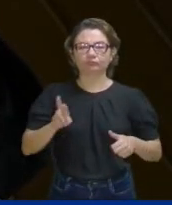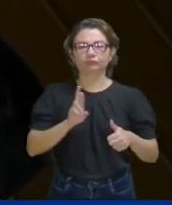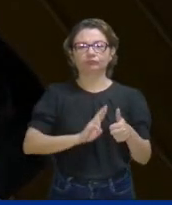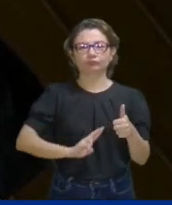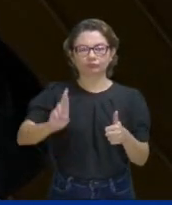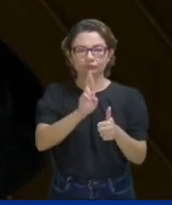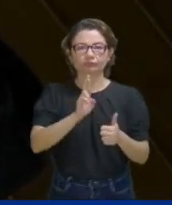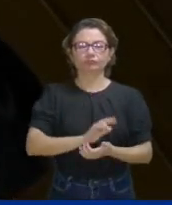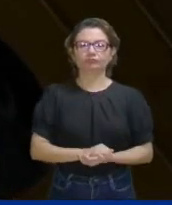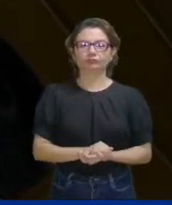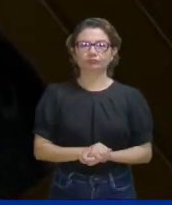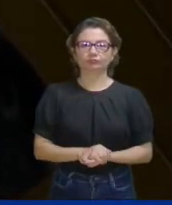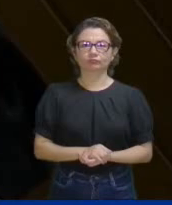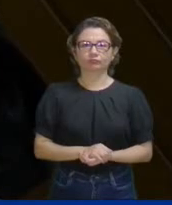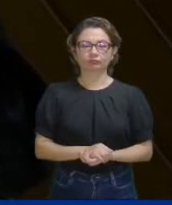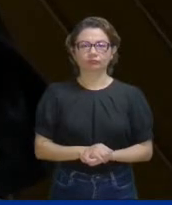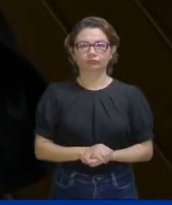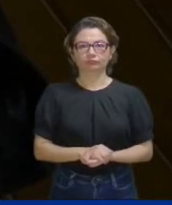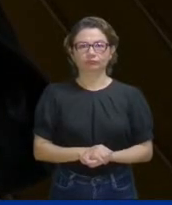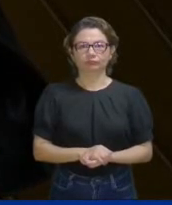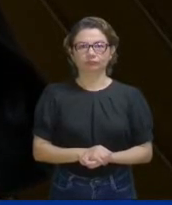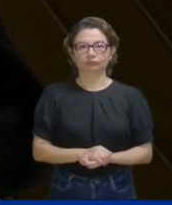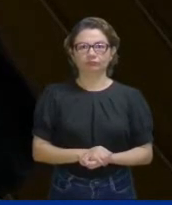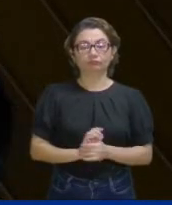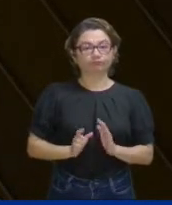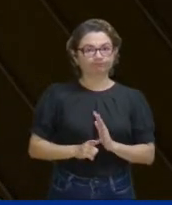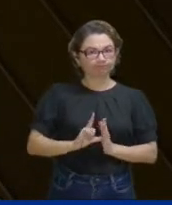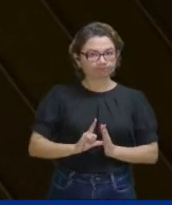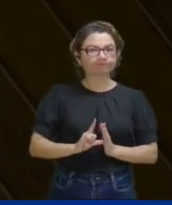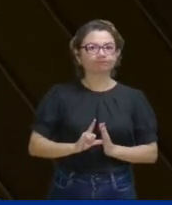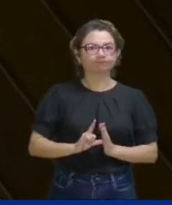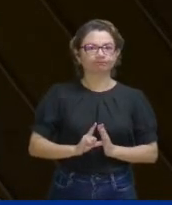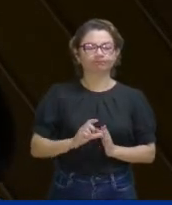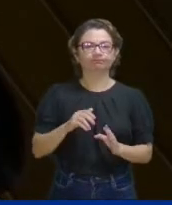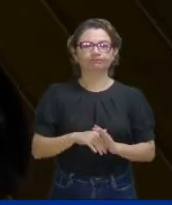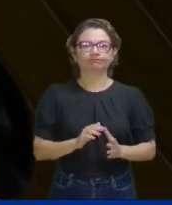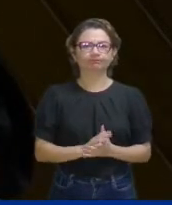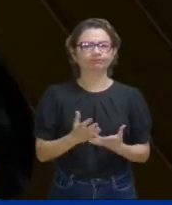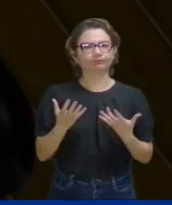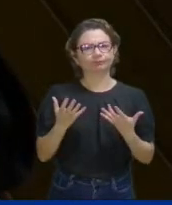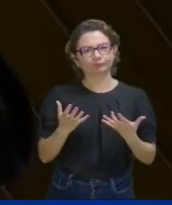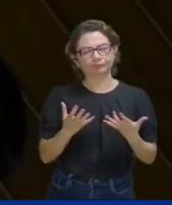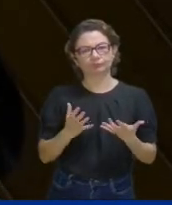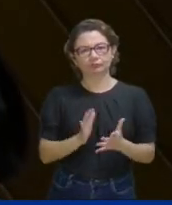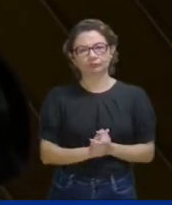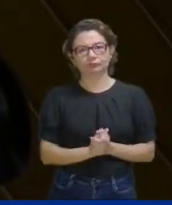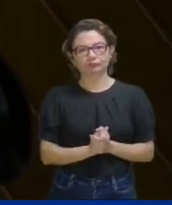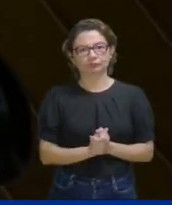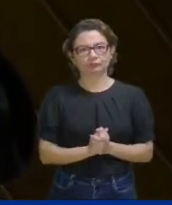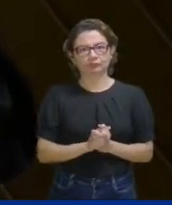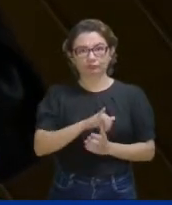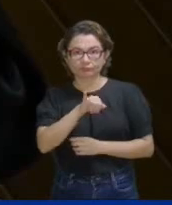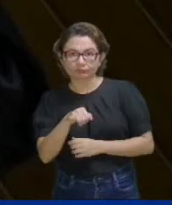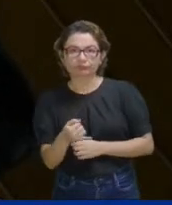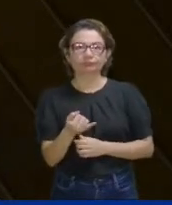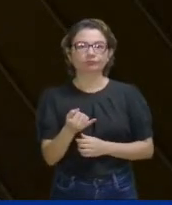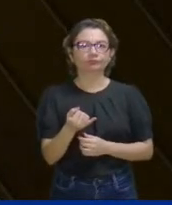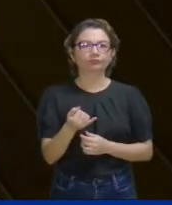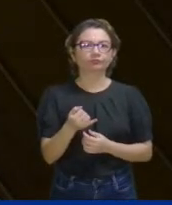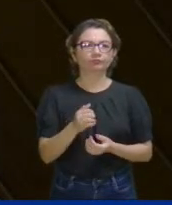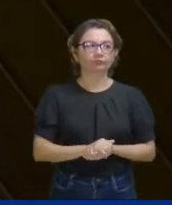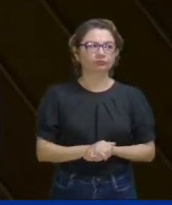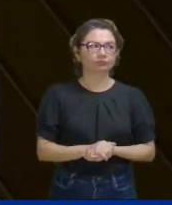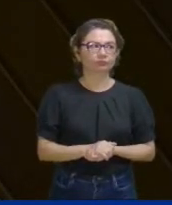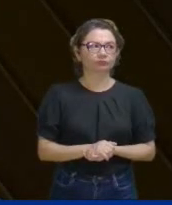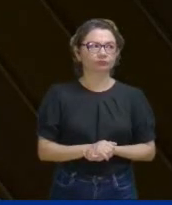senhora procuradora regional Foco no eleitoral, juiz Anselmo antes Gonçalves. de proferir meu voto, eu gostaria de aproveitar a ocasião